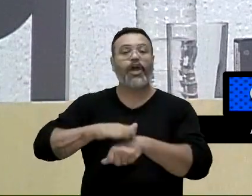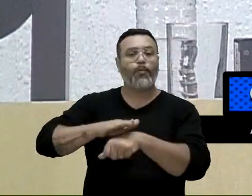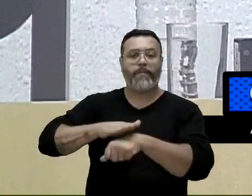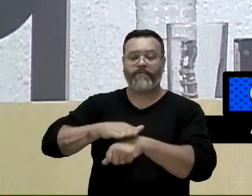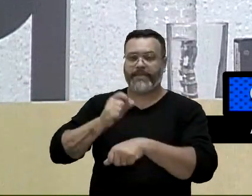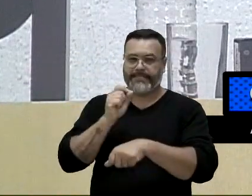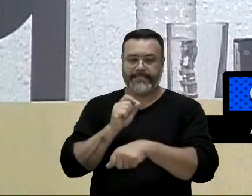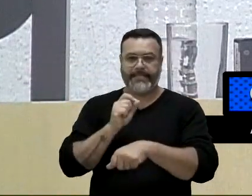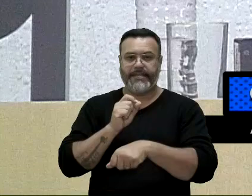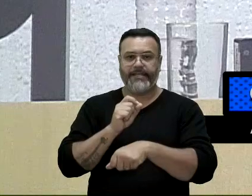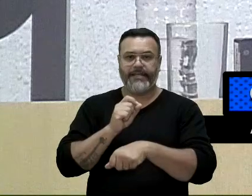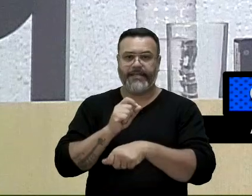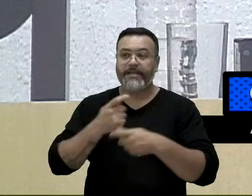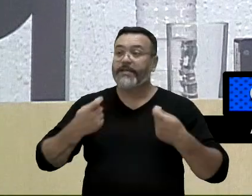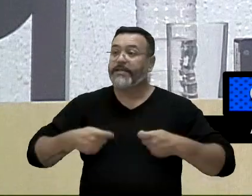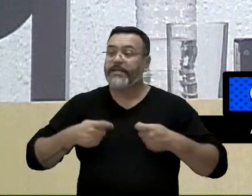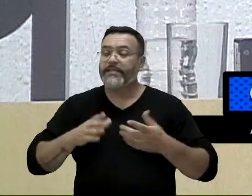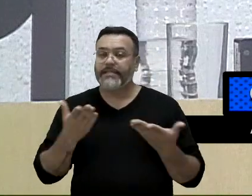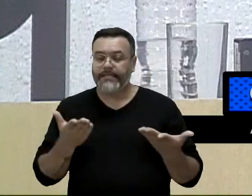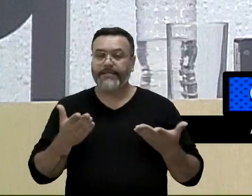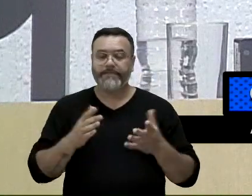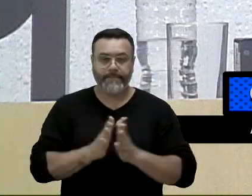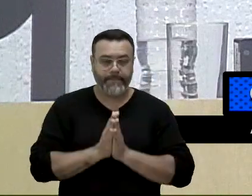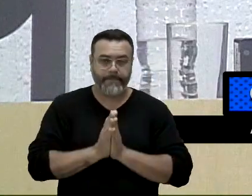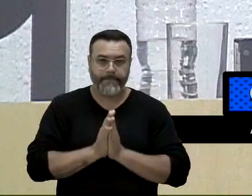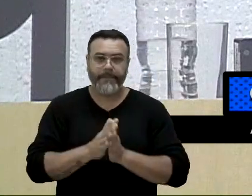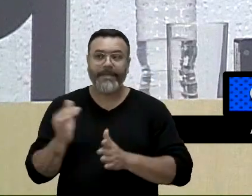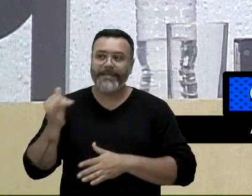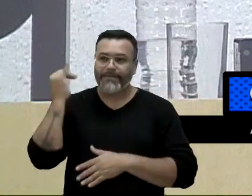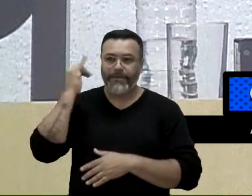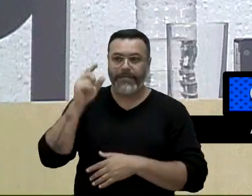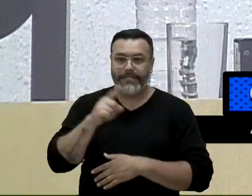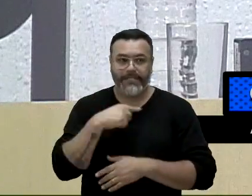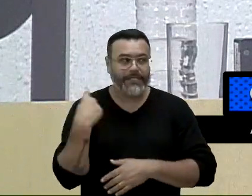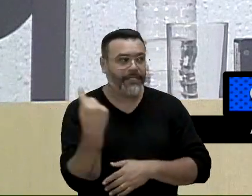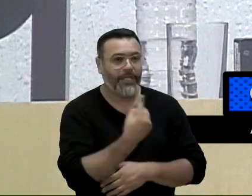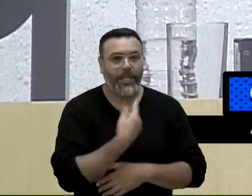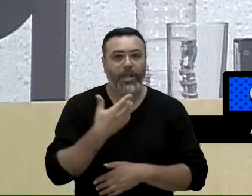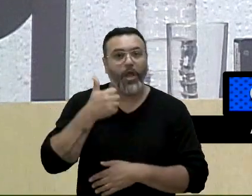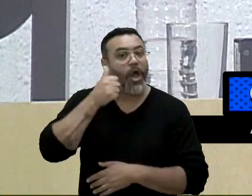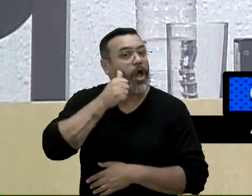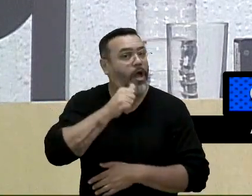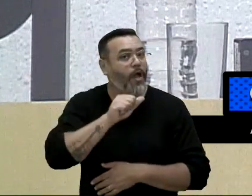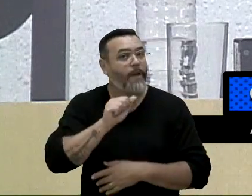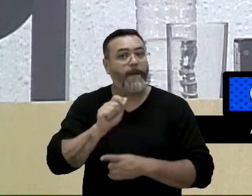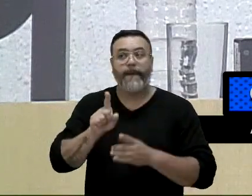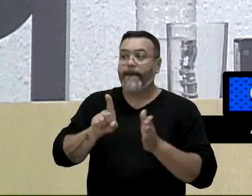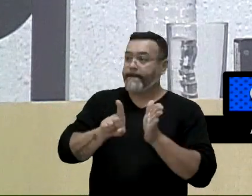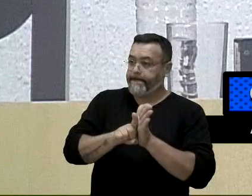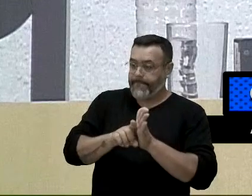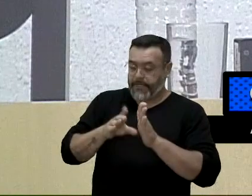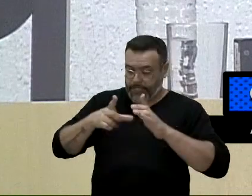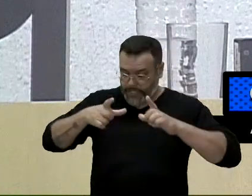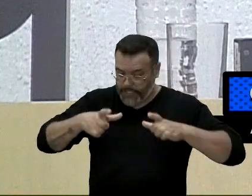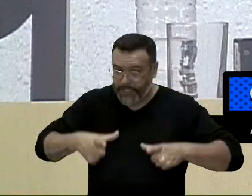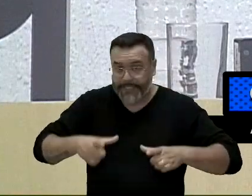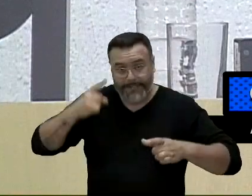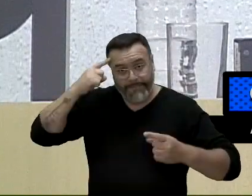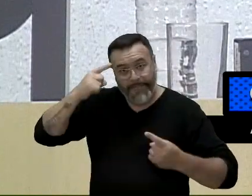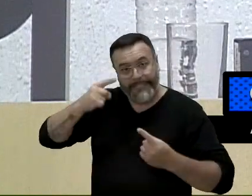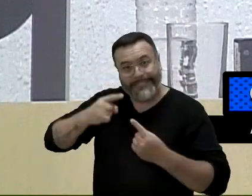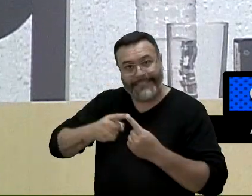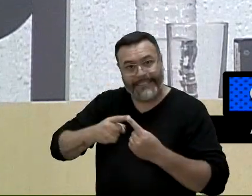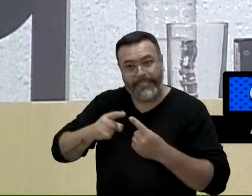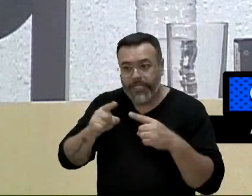que é necessidade, o que é necessário, mas é importante que nós, mulheres, também cheguemos nesse espaço de decisão, que